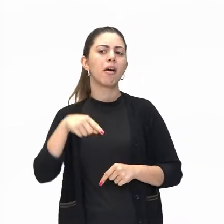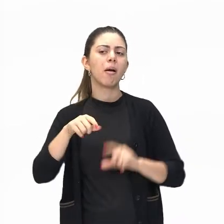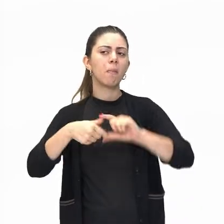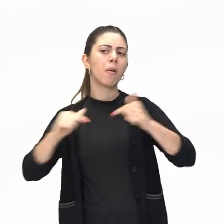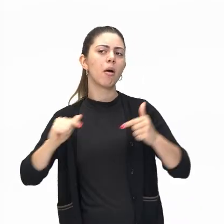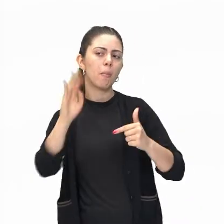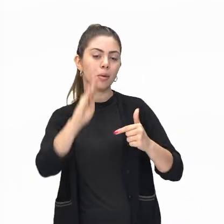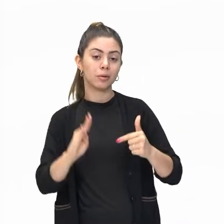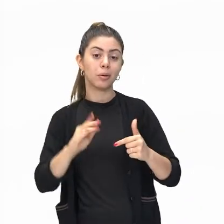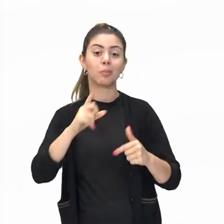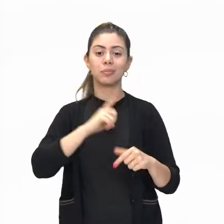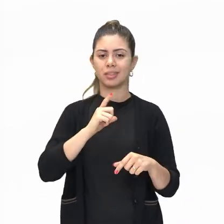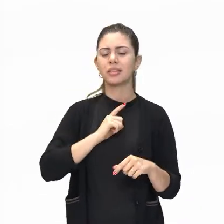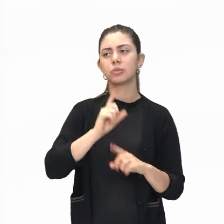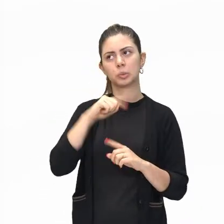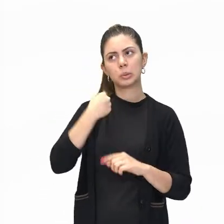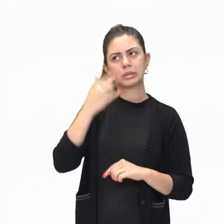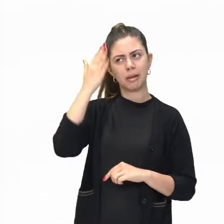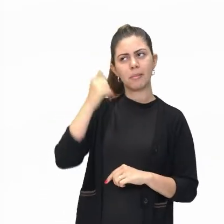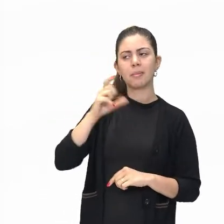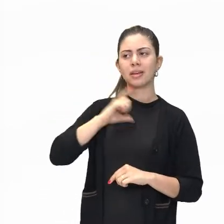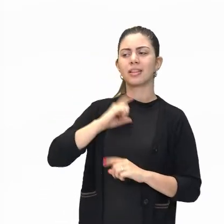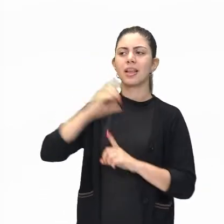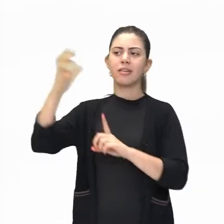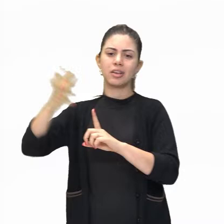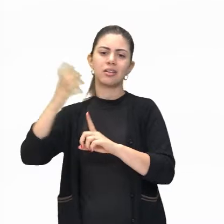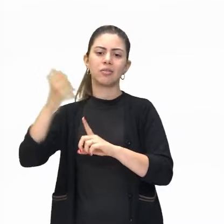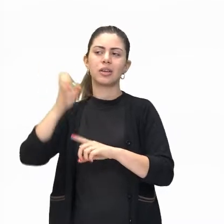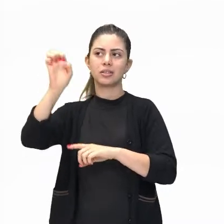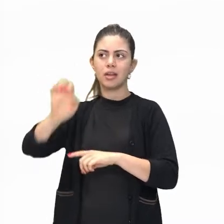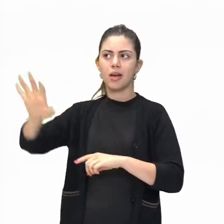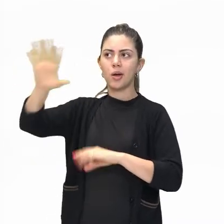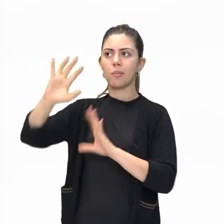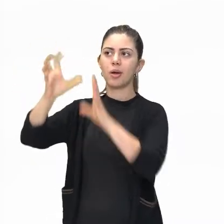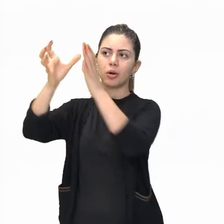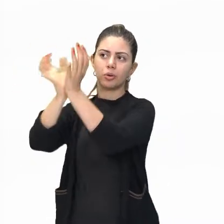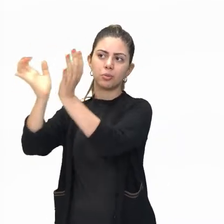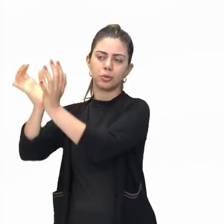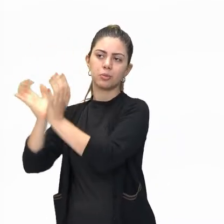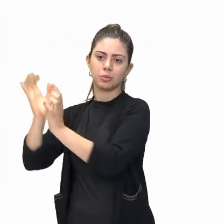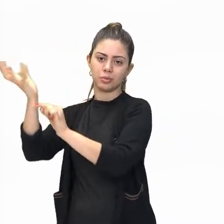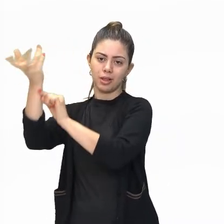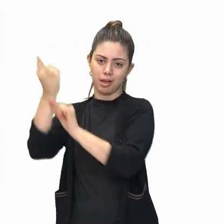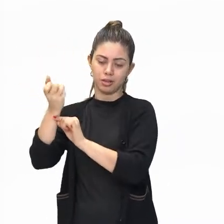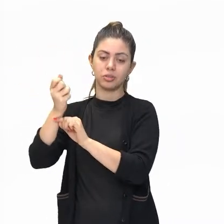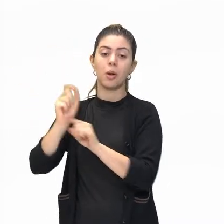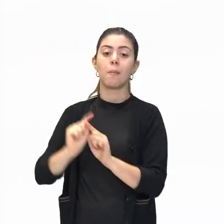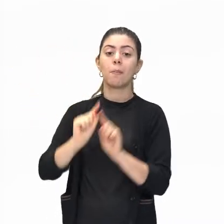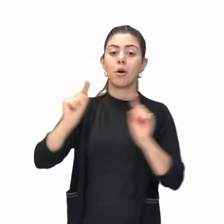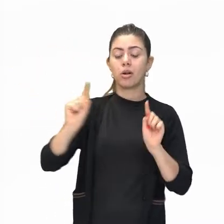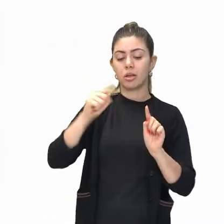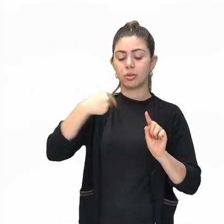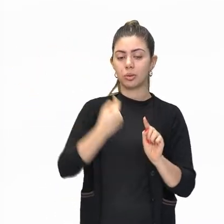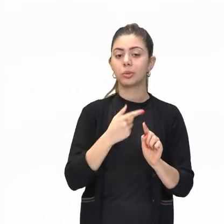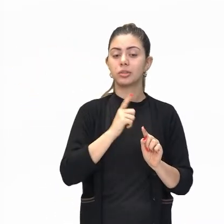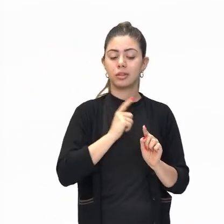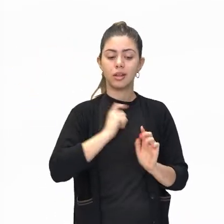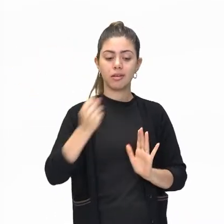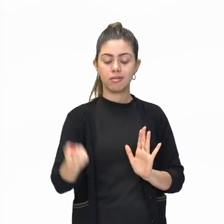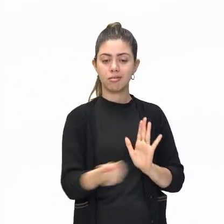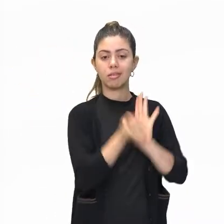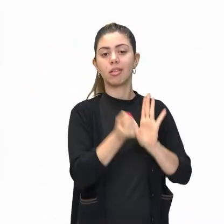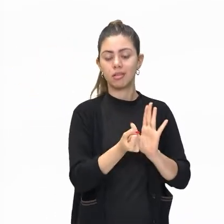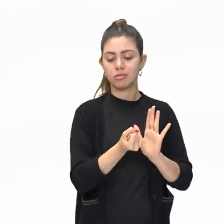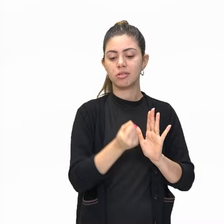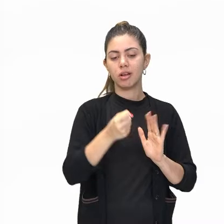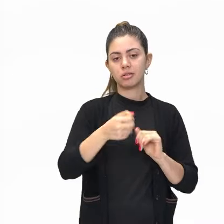gente recebeu influências, né, gente, lá das vanguardas europeias. Mas, como nós estamos criando a identidade literária